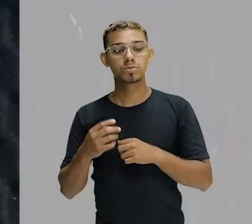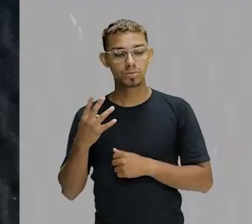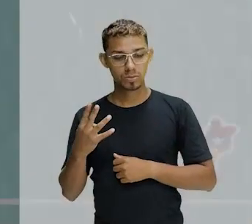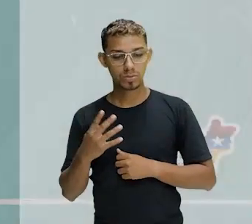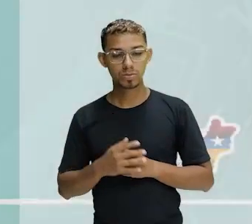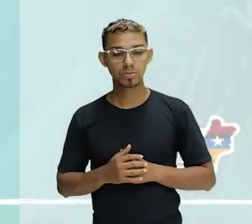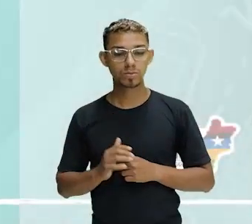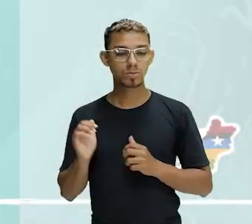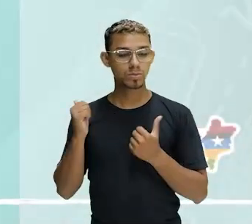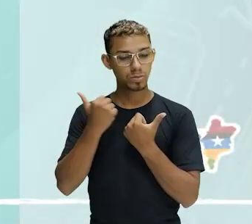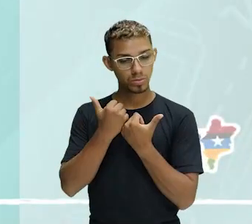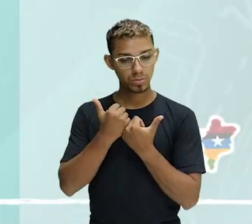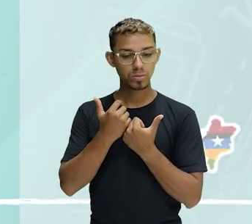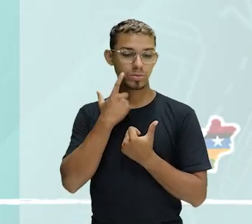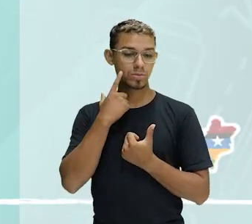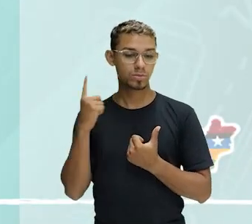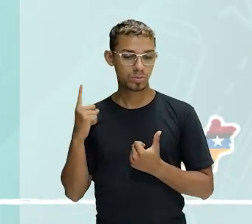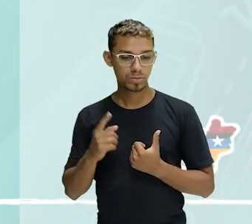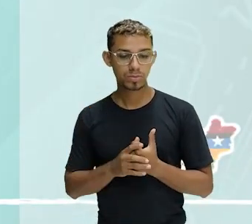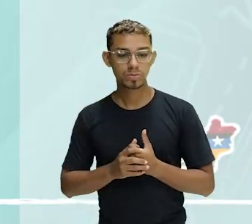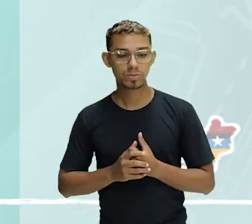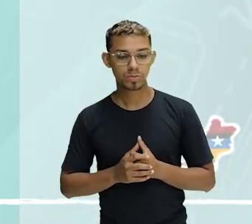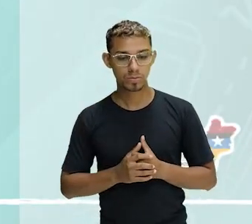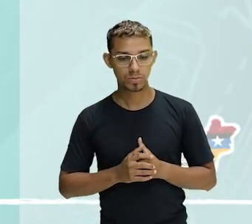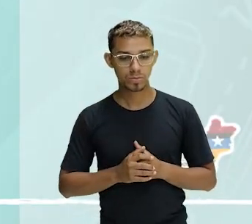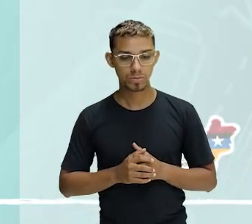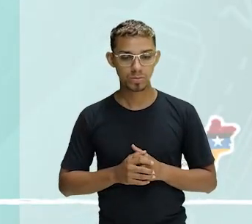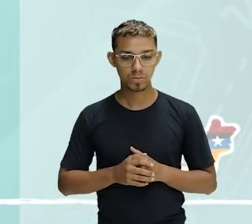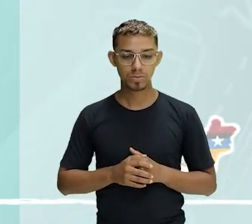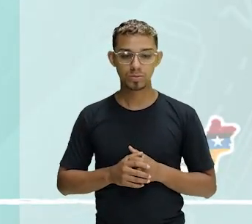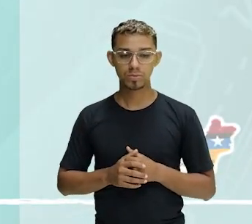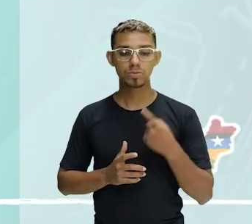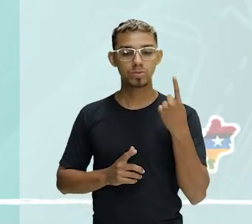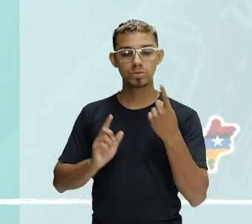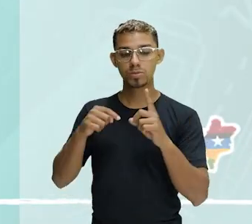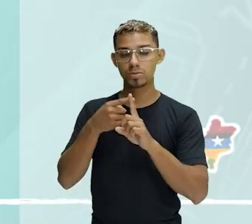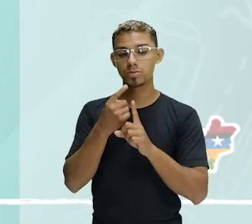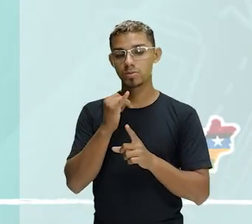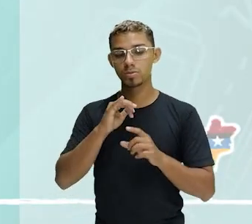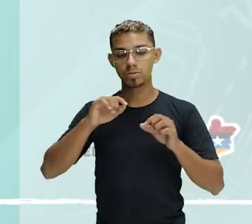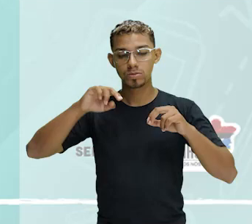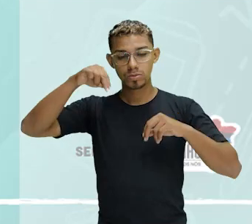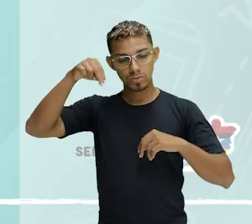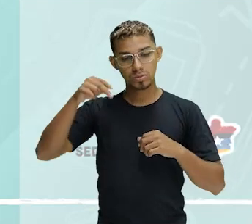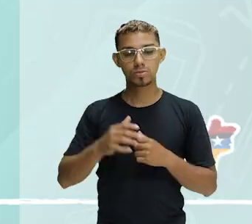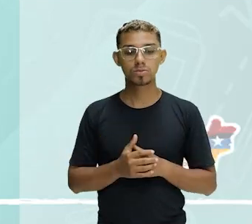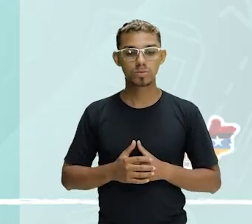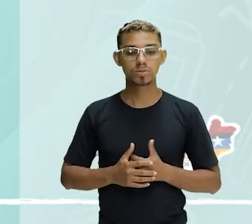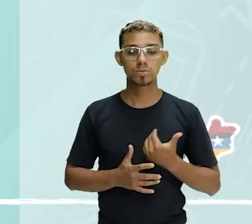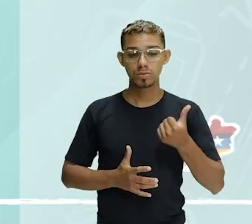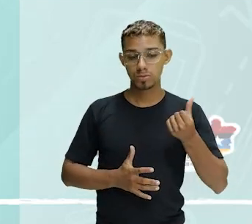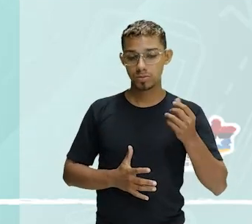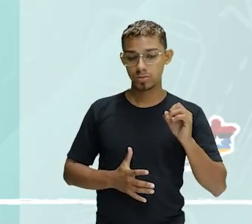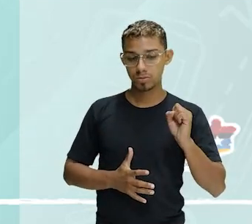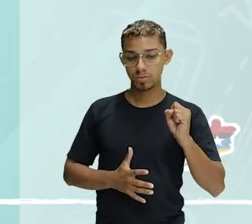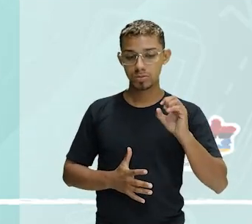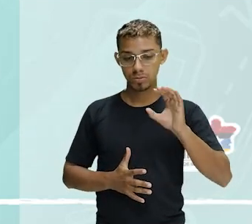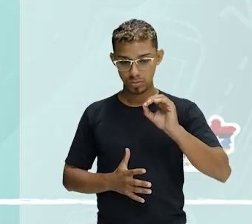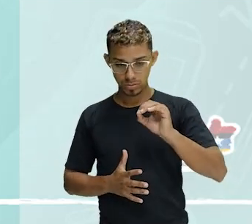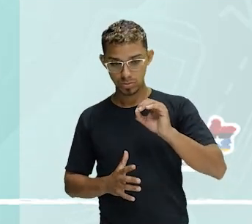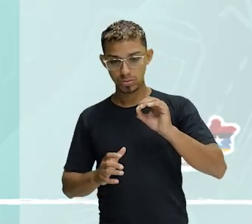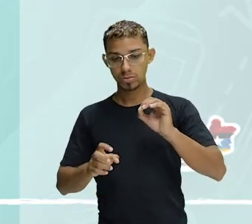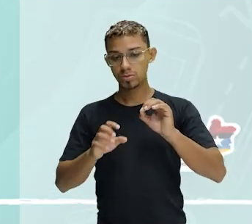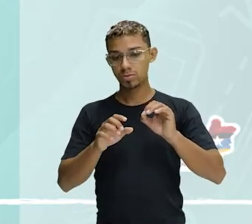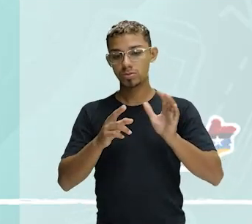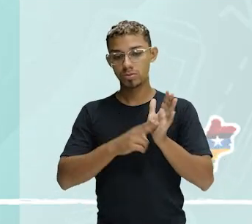Substituindo lá na fórmula, montante é capital que multiplica 1 mais I elevado a N. Fazendo essas substituições, nós temos 680 é igual a